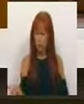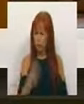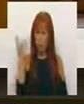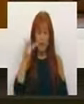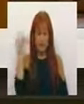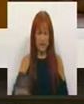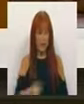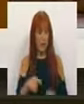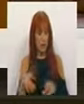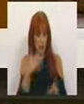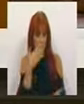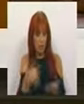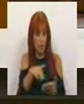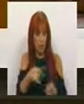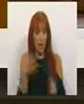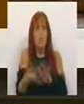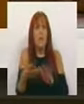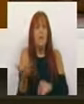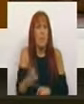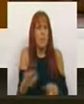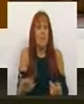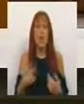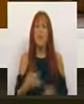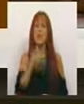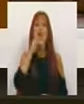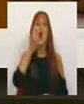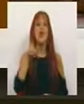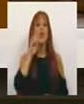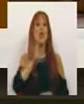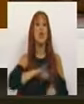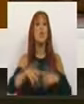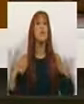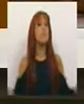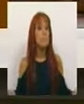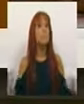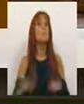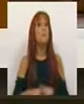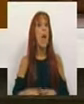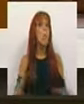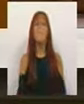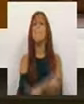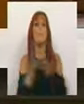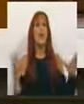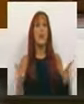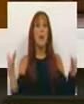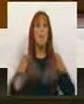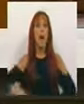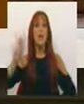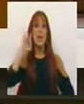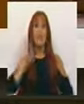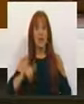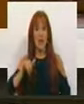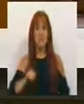para fazer frente a uma situação de emergência estamos a falar às senhoras e senhores deputados do maior e mais importante